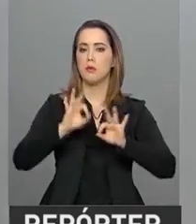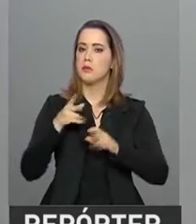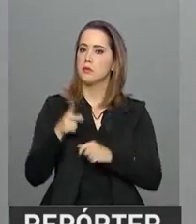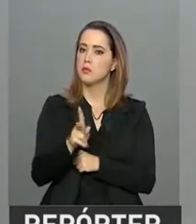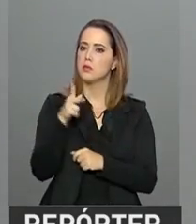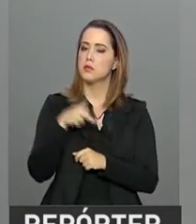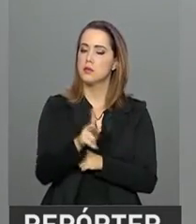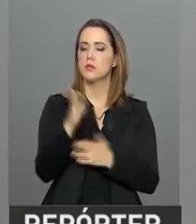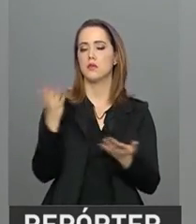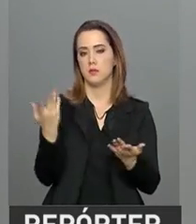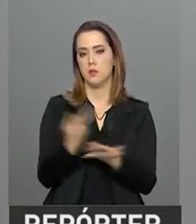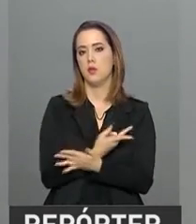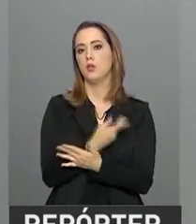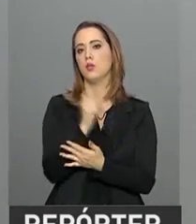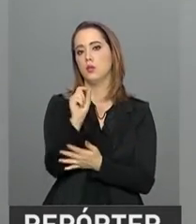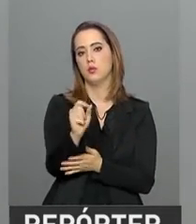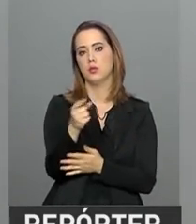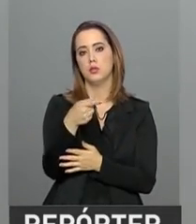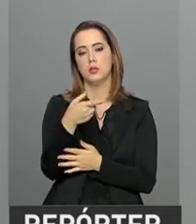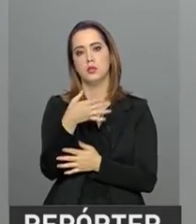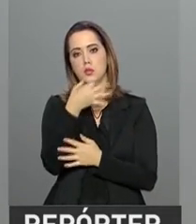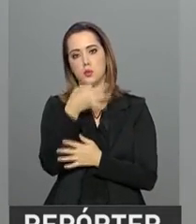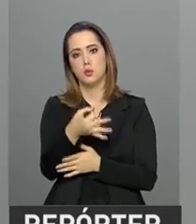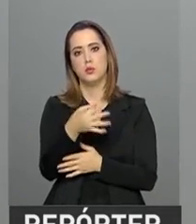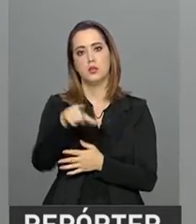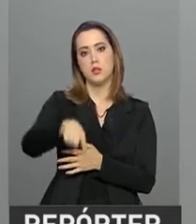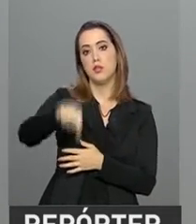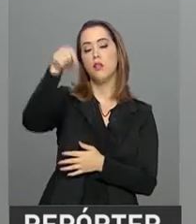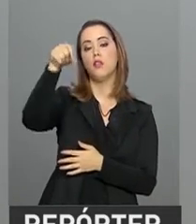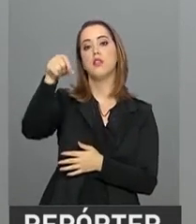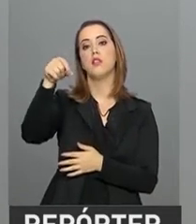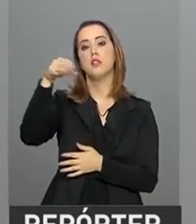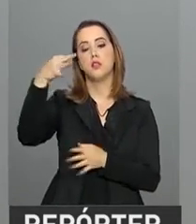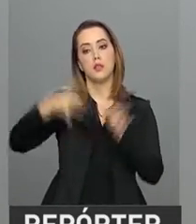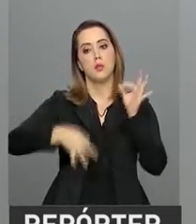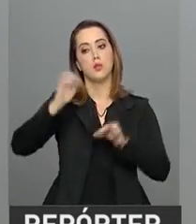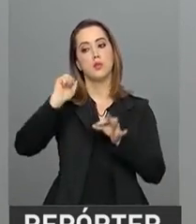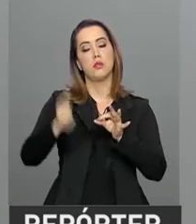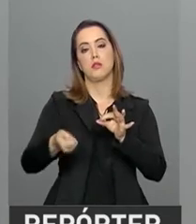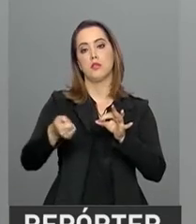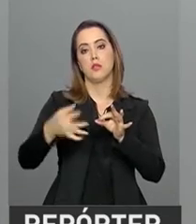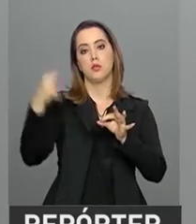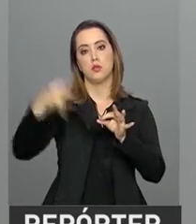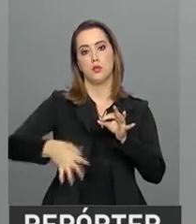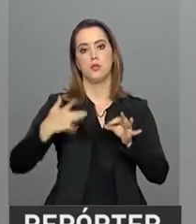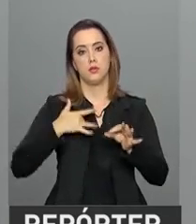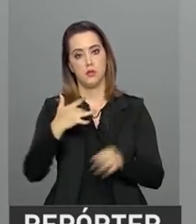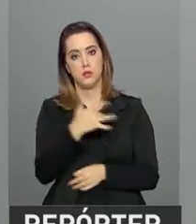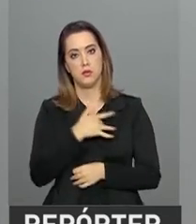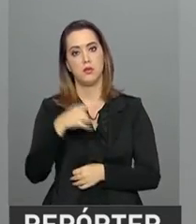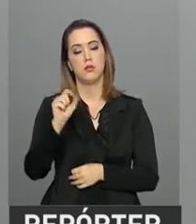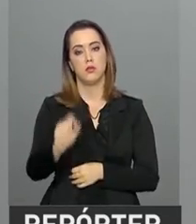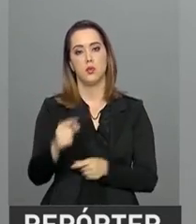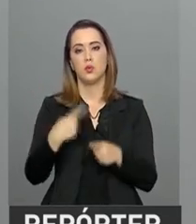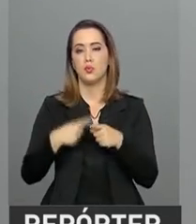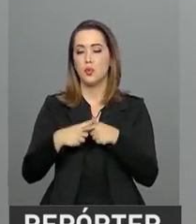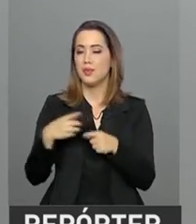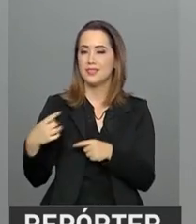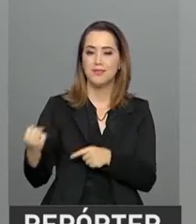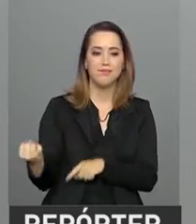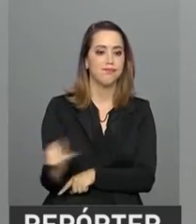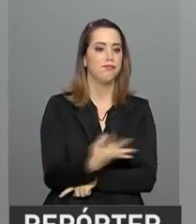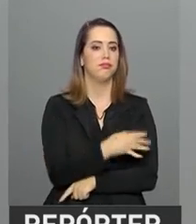sempre ele é para dar decisões na área de saúde um trabalho muito técnica isso certamente Vai facilitar